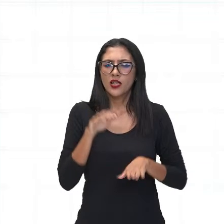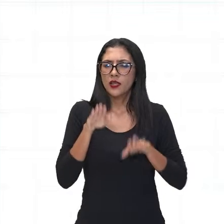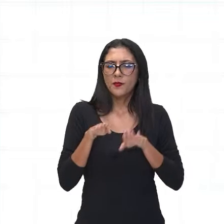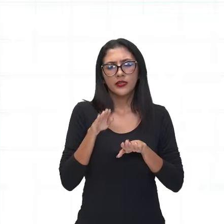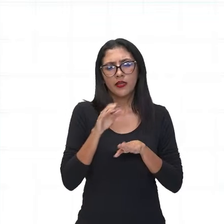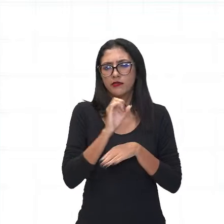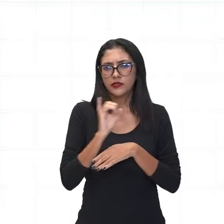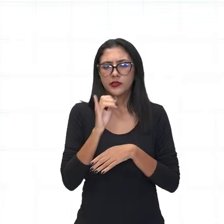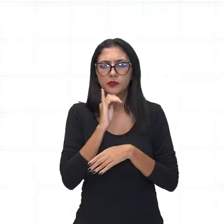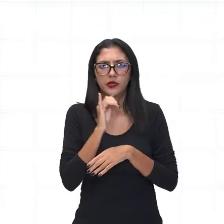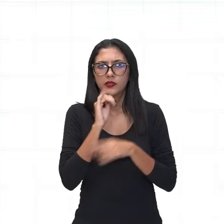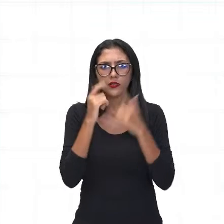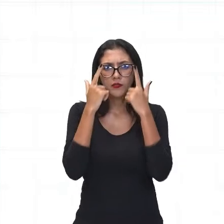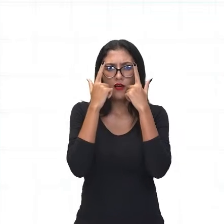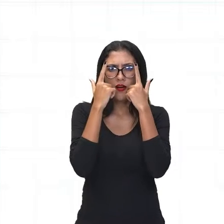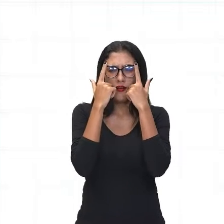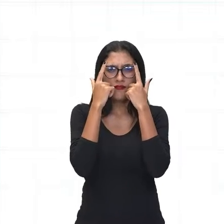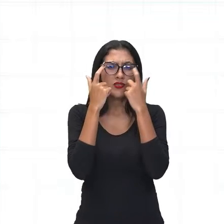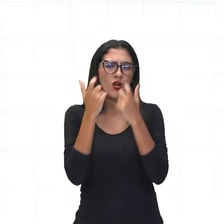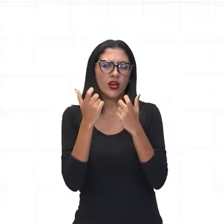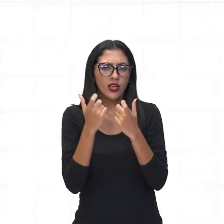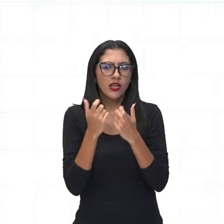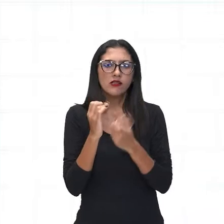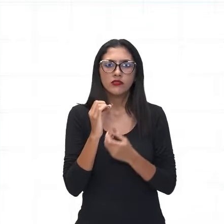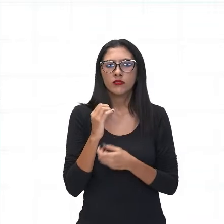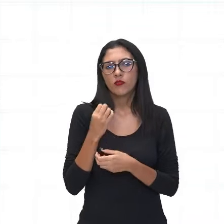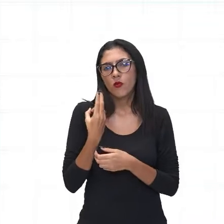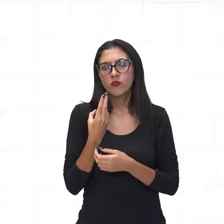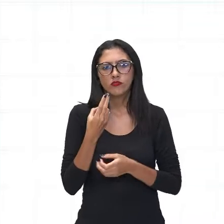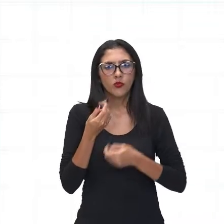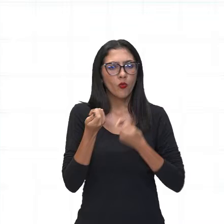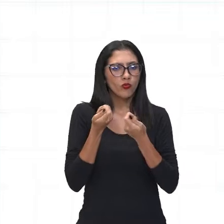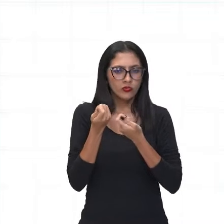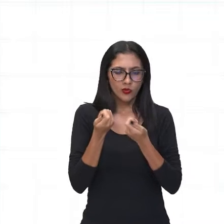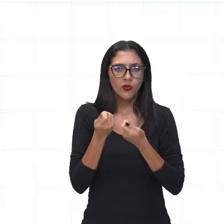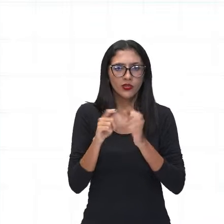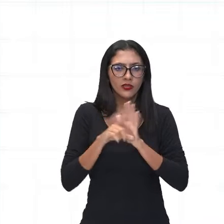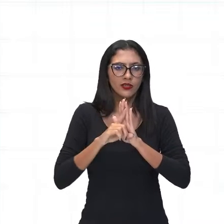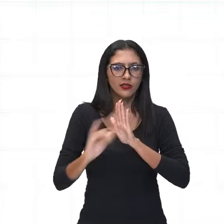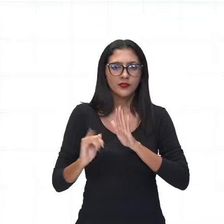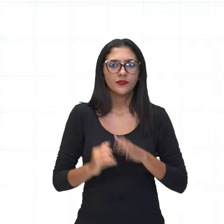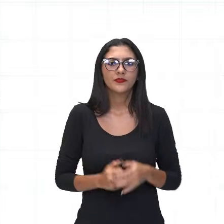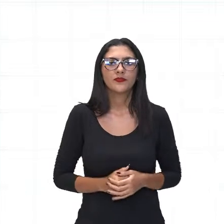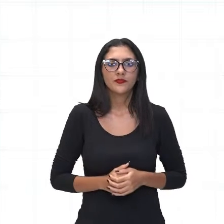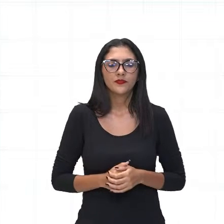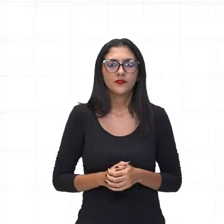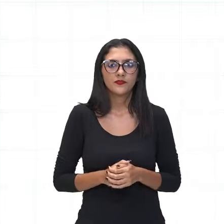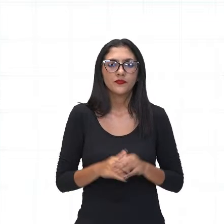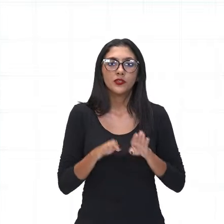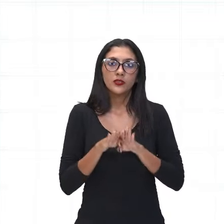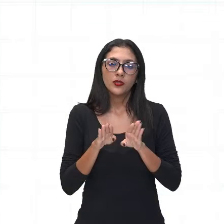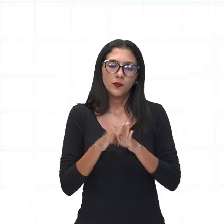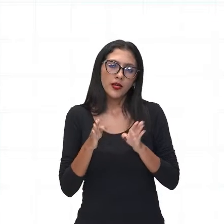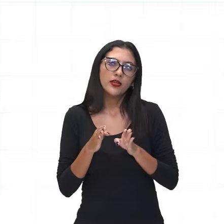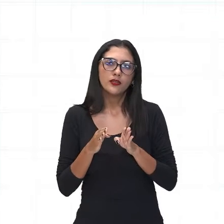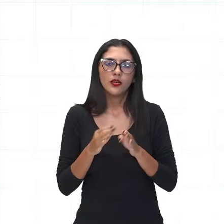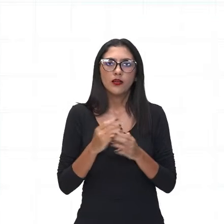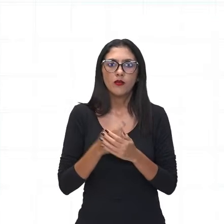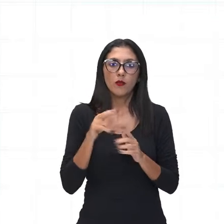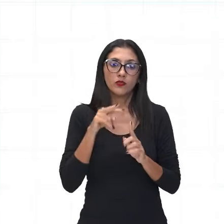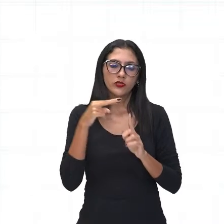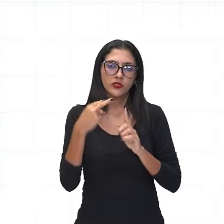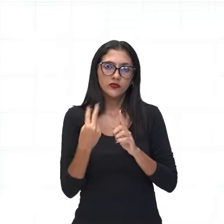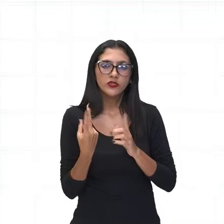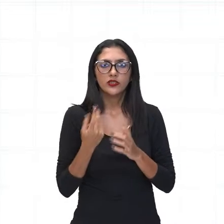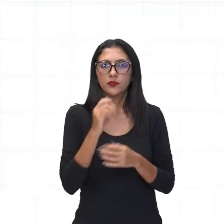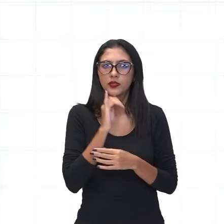violência, cujo controle exige muito mais que isto, especialmente no que concerne à educação, à distribuição